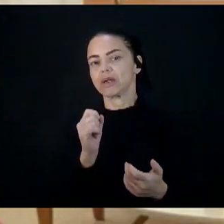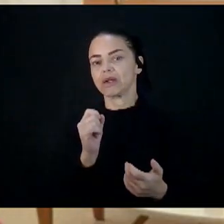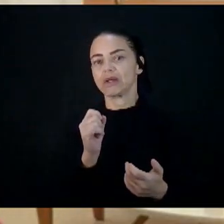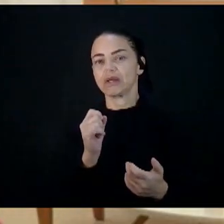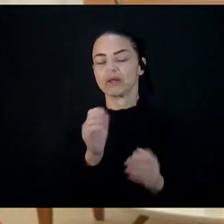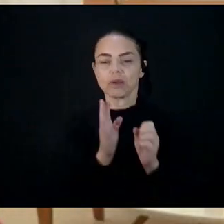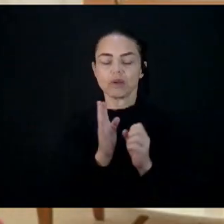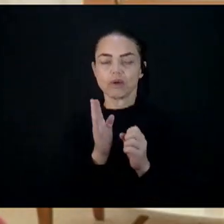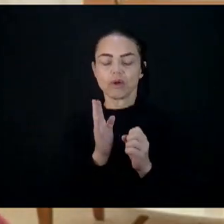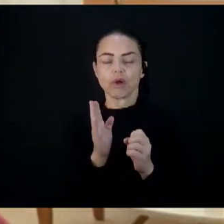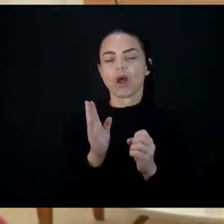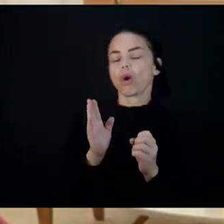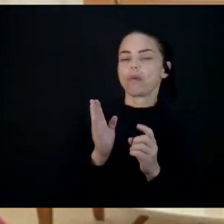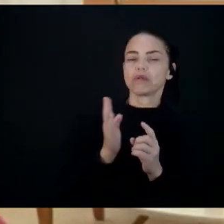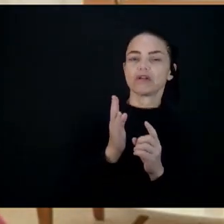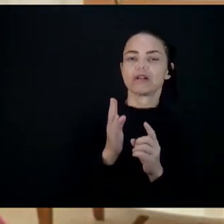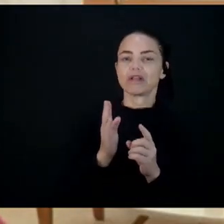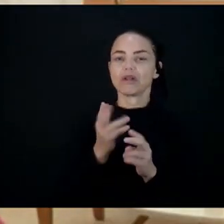máscaras,